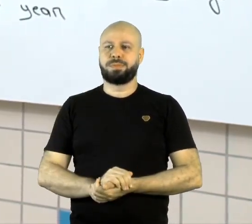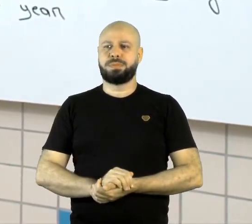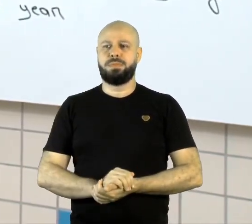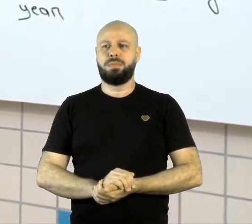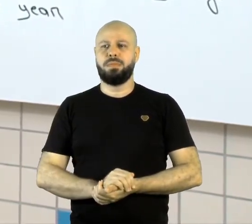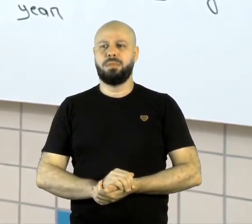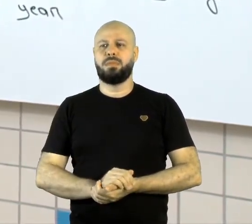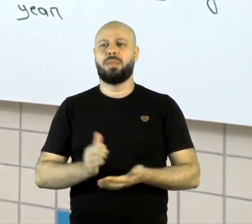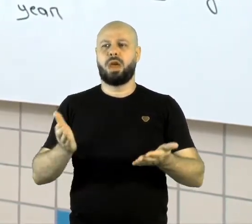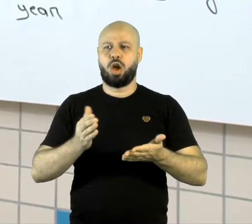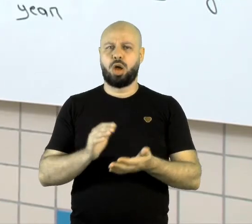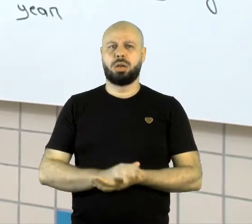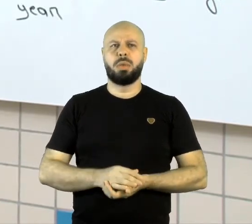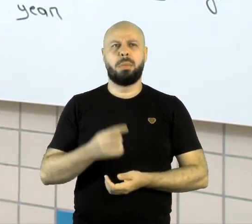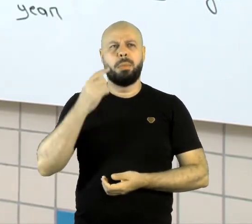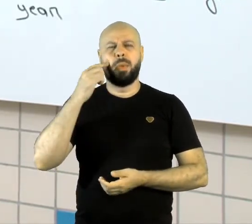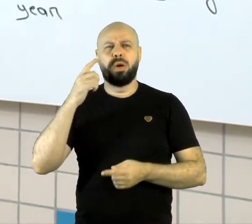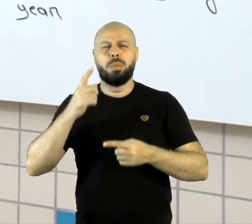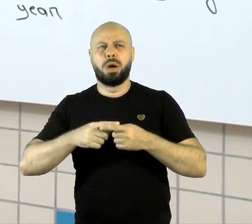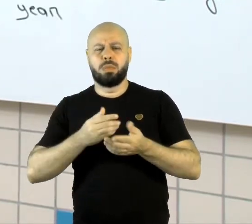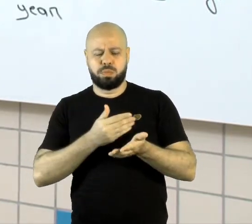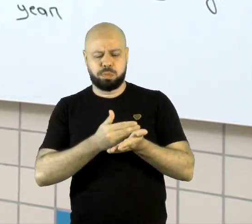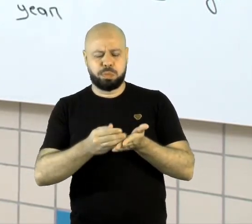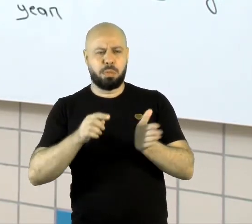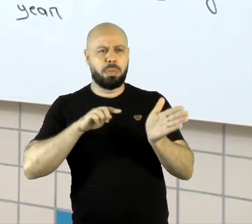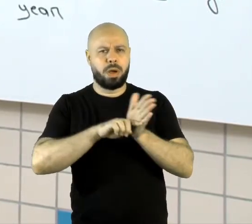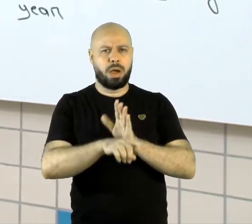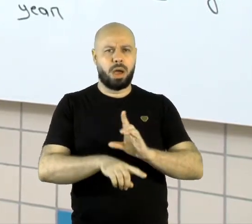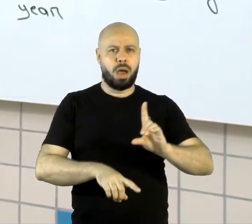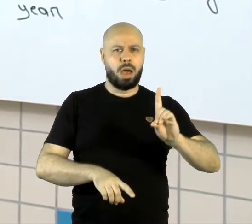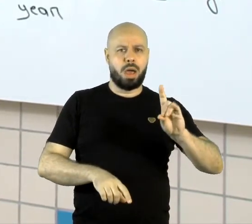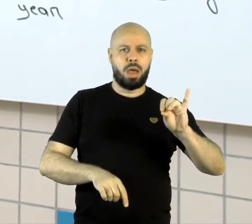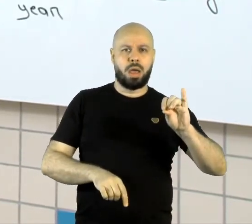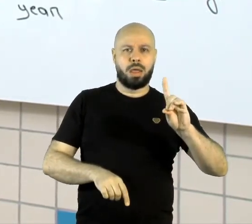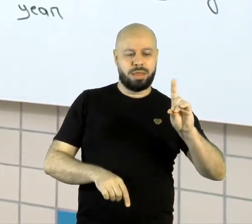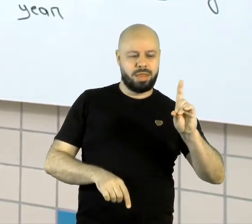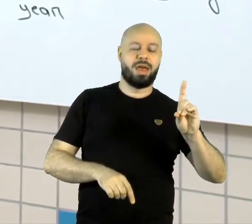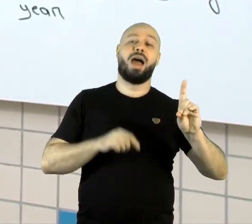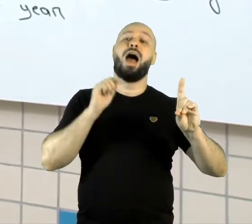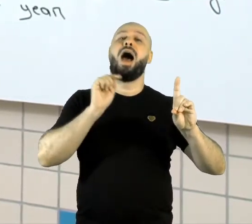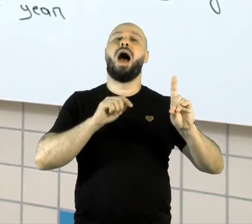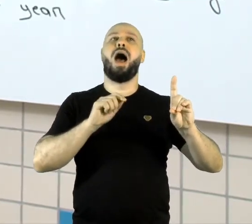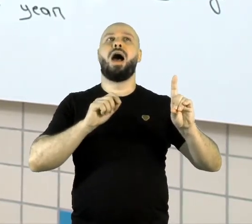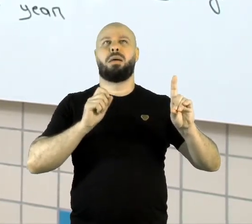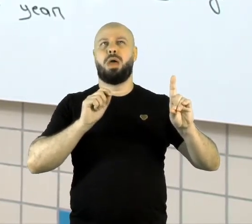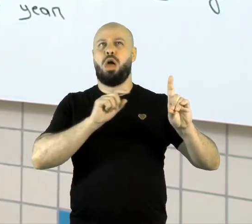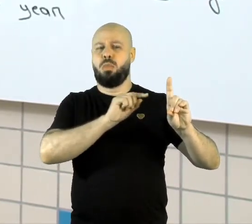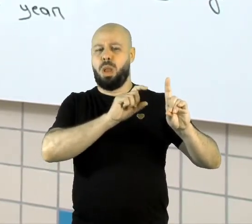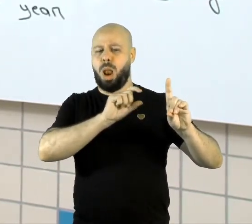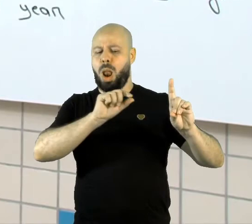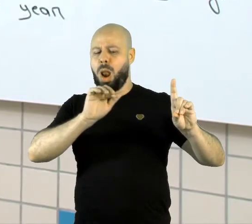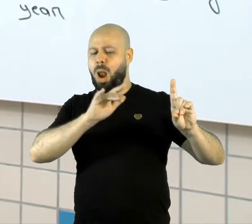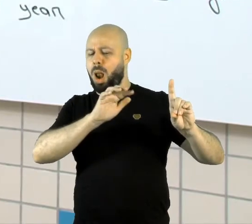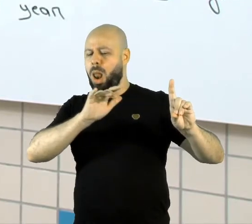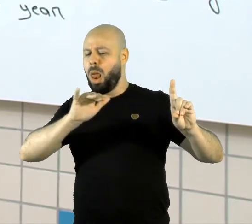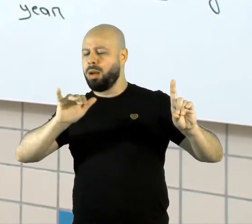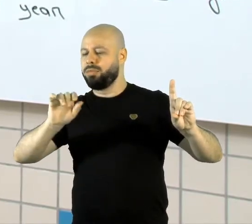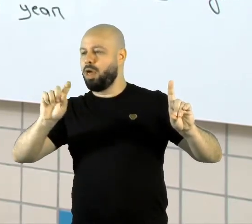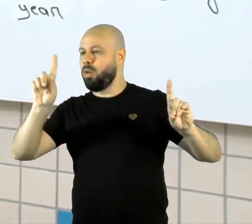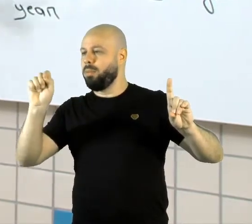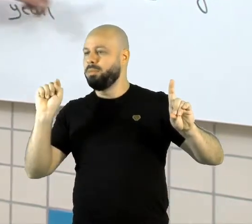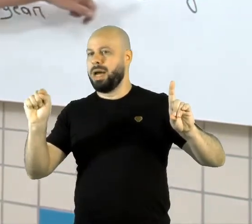eu dou de cara aqui com did you play, certo? Eu já estou, então, fazendo a pergunta.